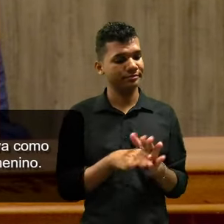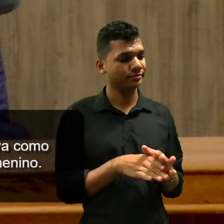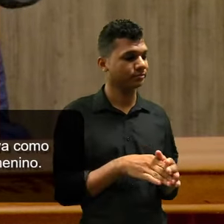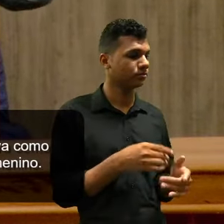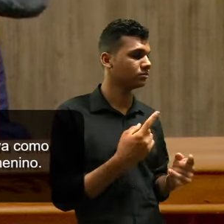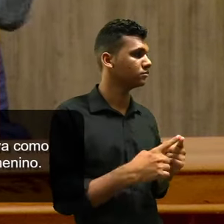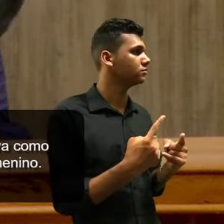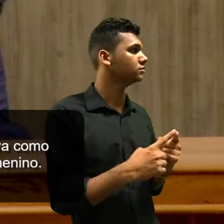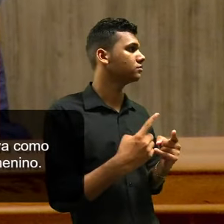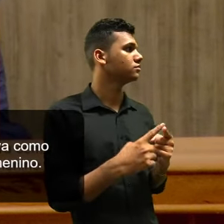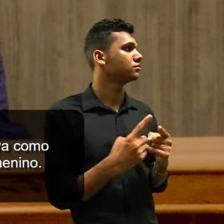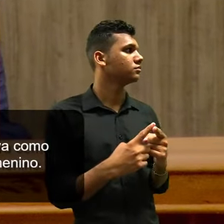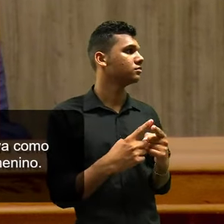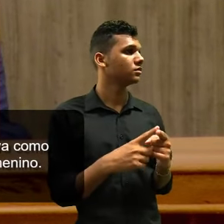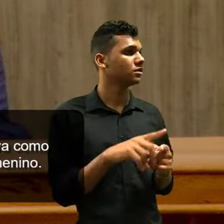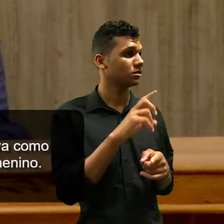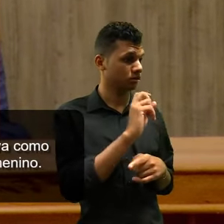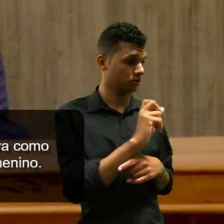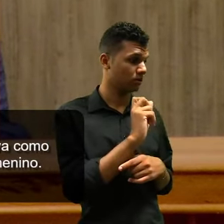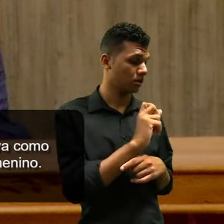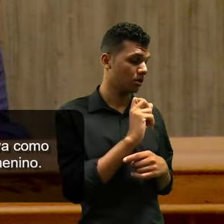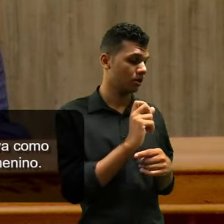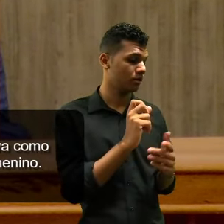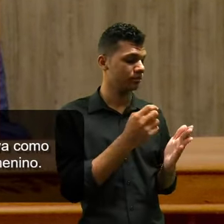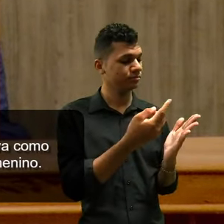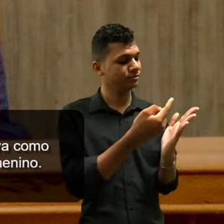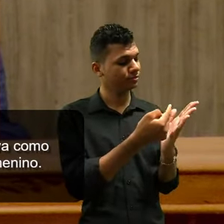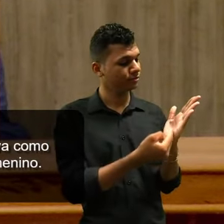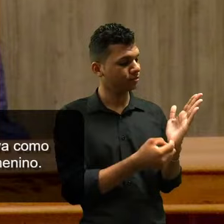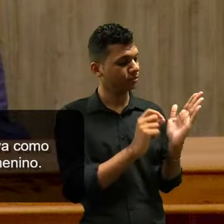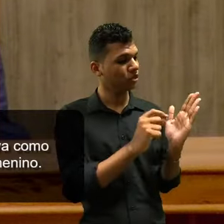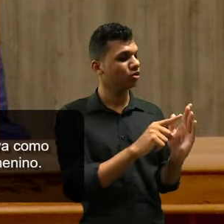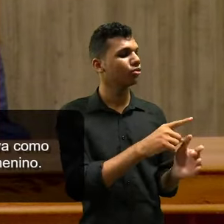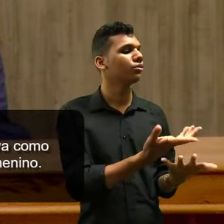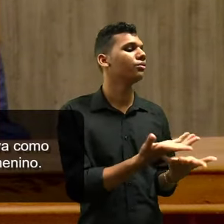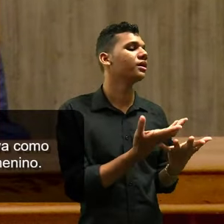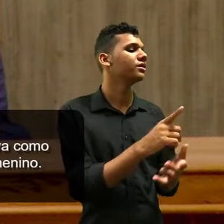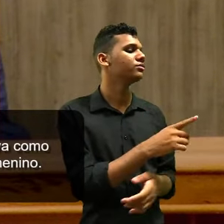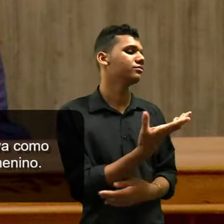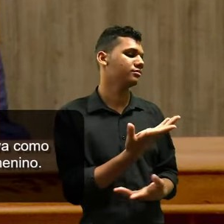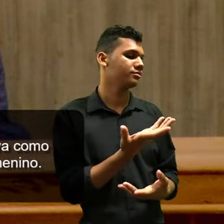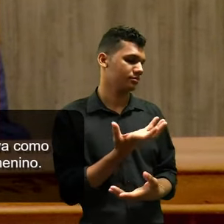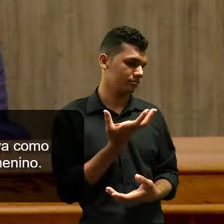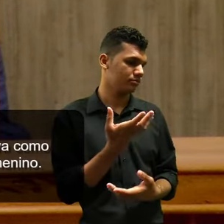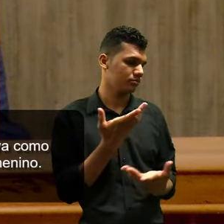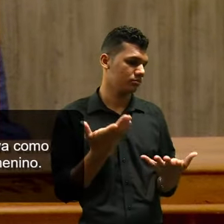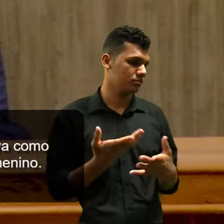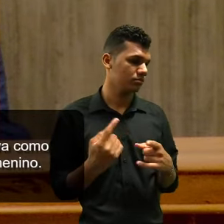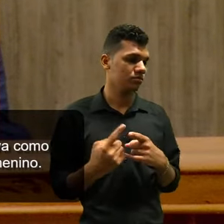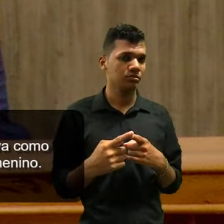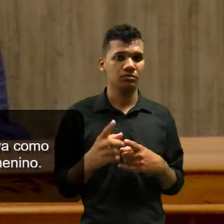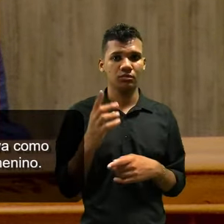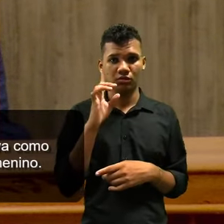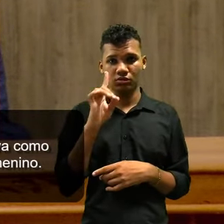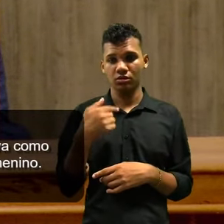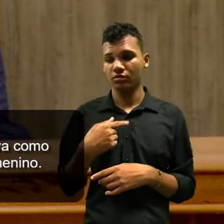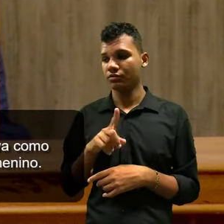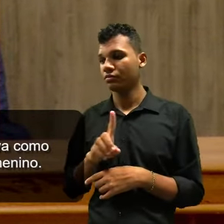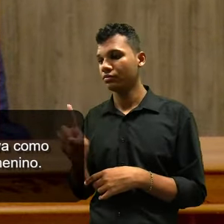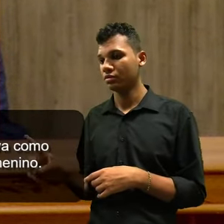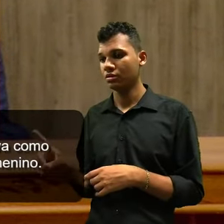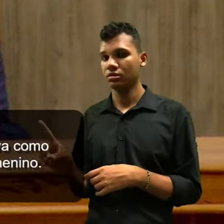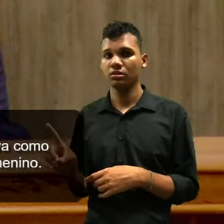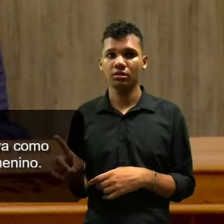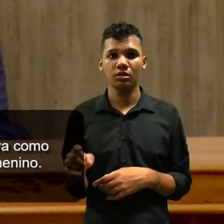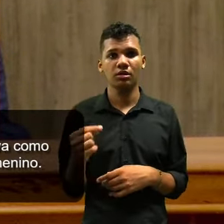cardápio da noite ou do dia o que que você quer hoje meu filho porque eu fui na Universal não deu bom eu tô aqui né